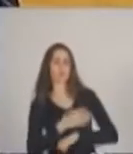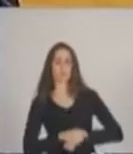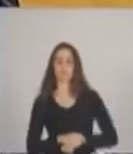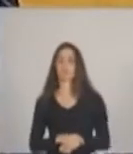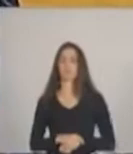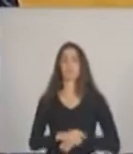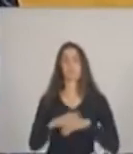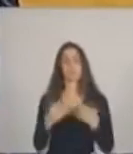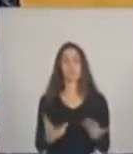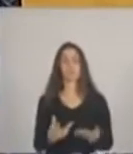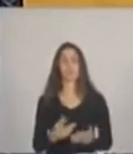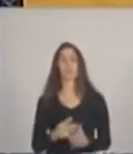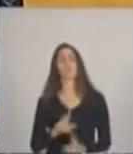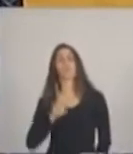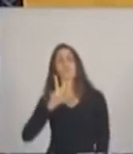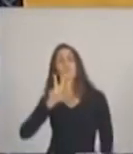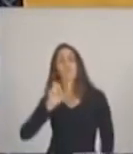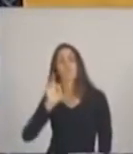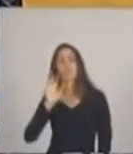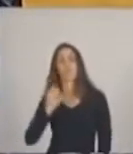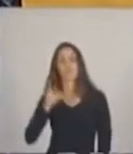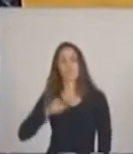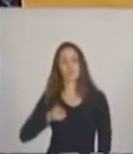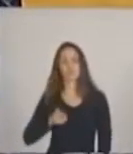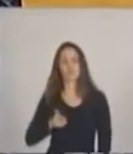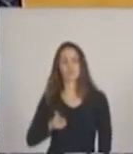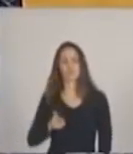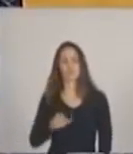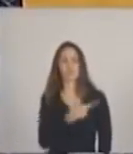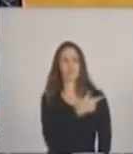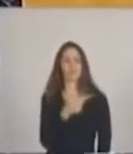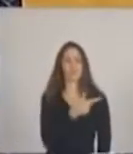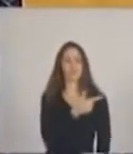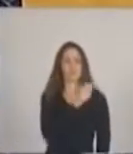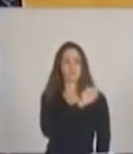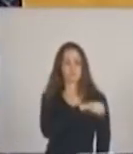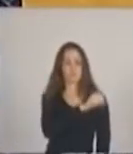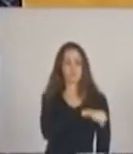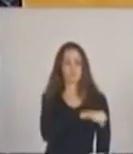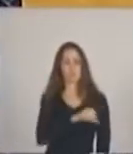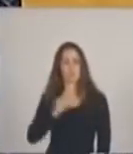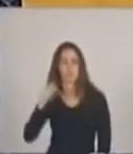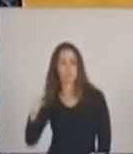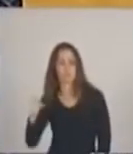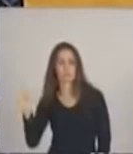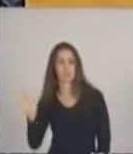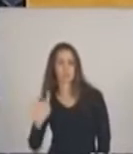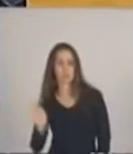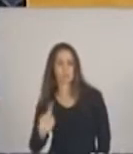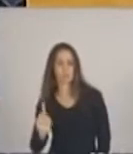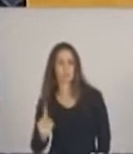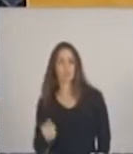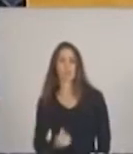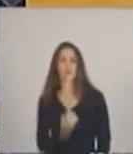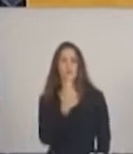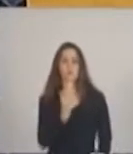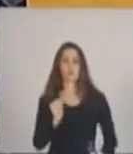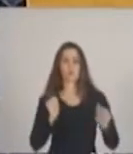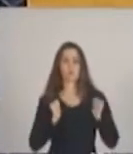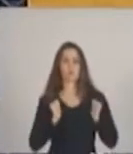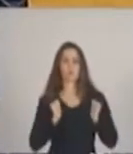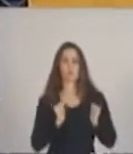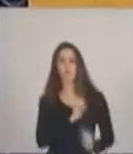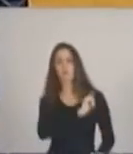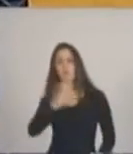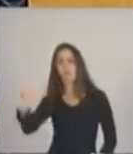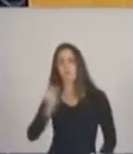fica mantido o veto com 22 votos sim, 7 não e 1 abstenção. Comunique-se ao